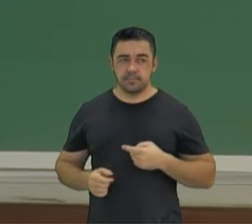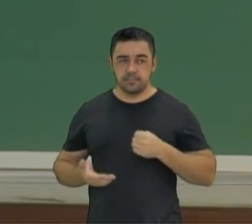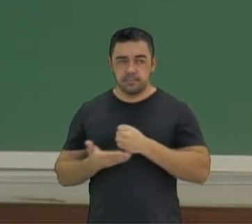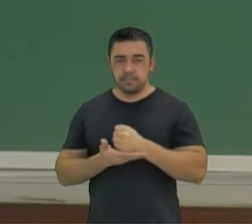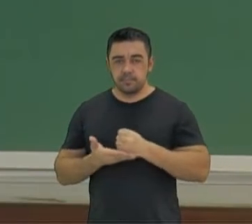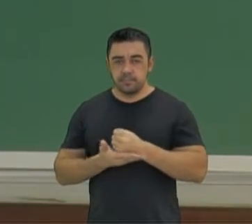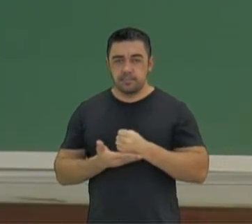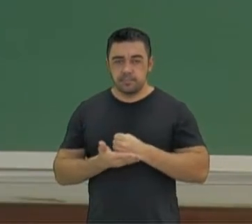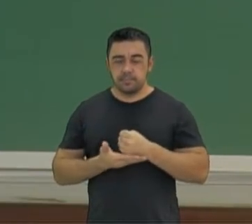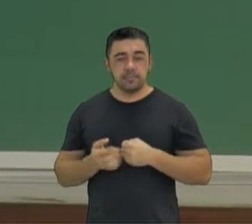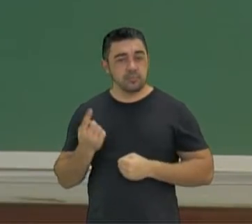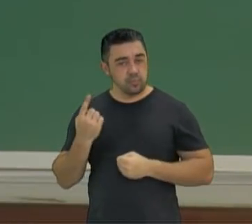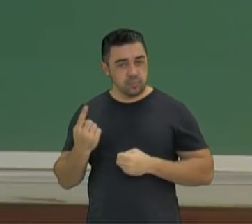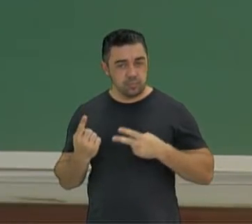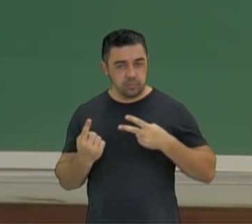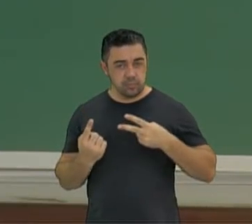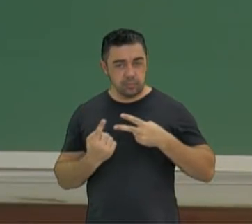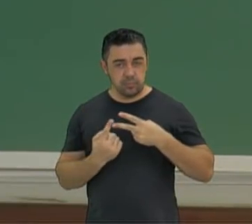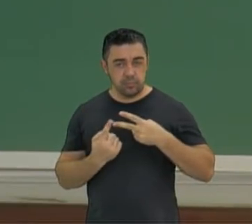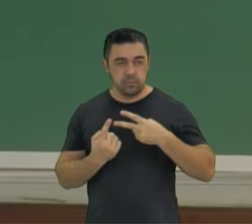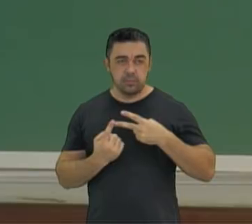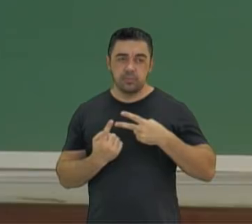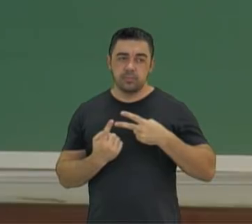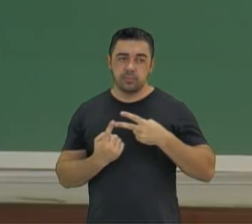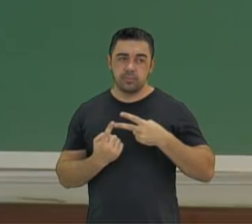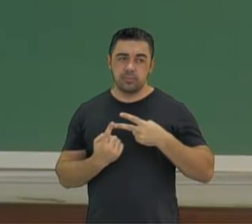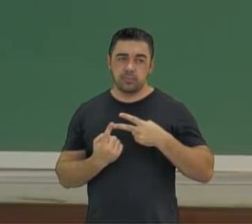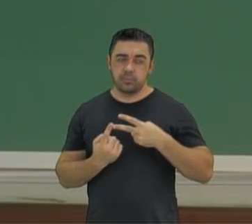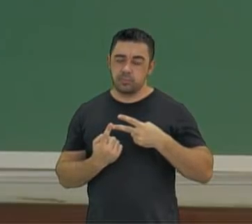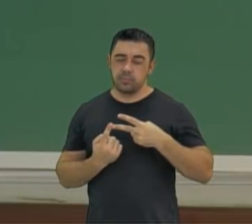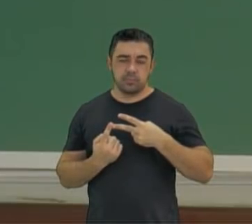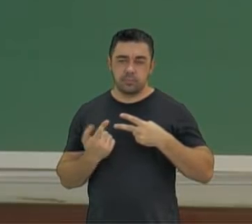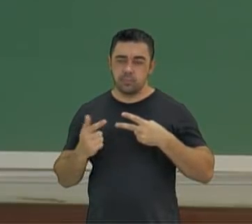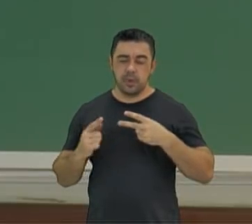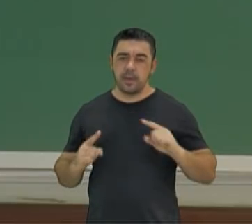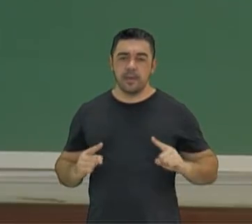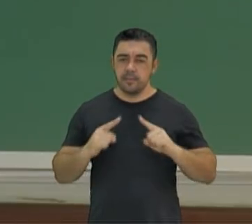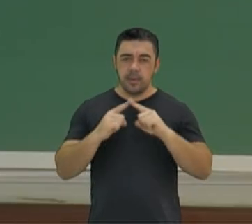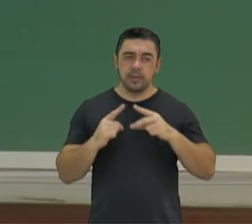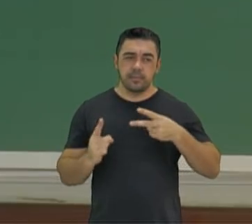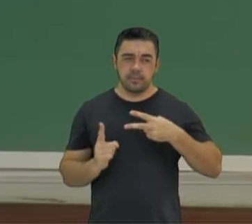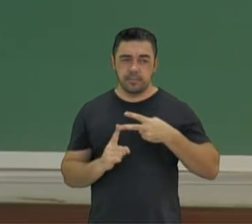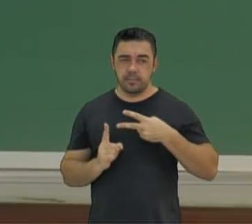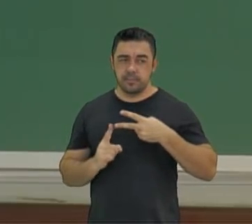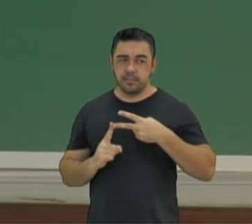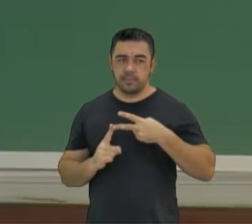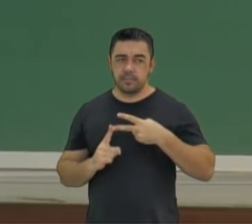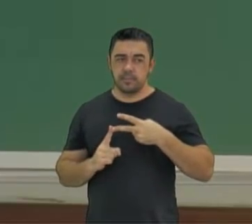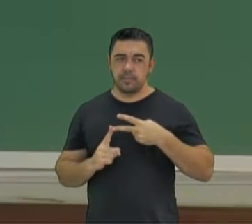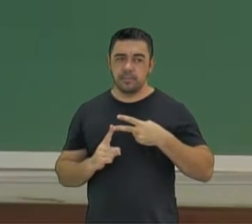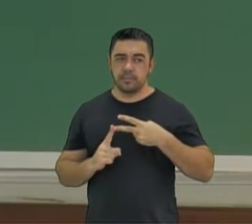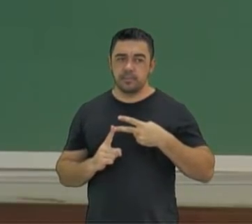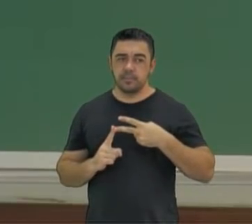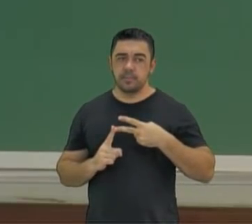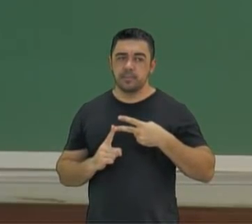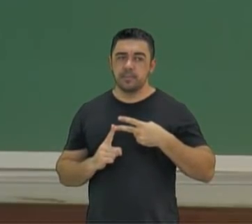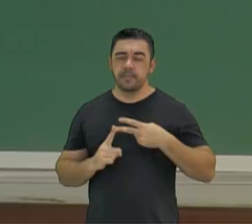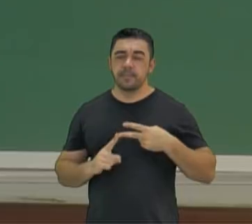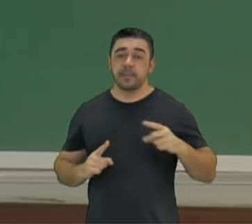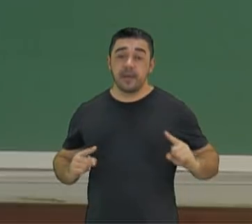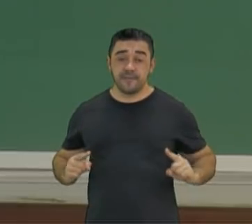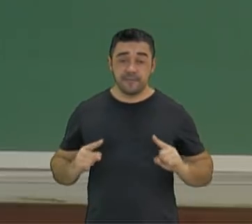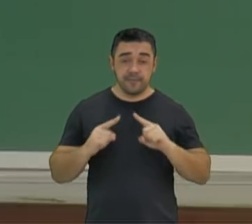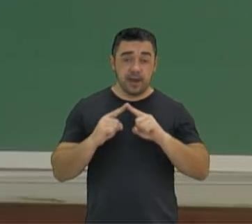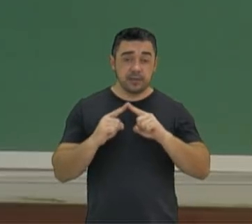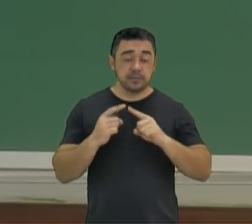base? Vou ter uma base só, porque aqui não tem base, ó. Aqui tem um vértice em comum. Então, base. Vou ter uma base